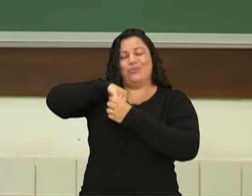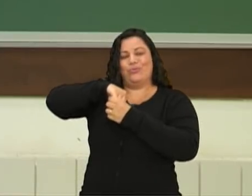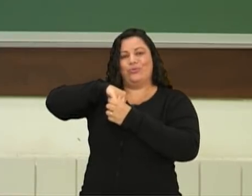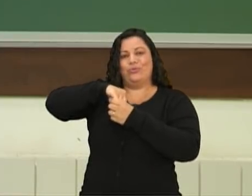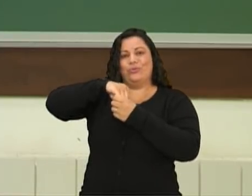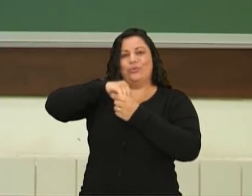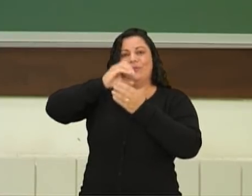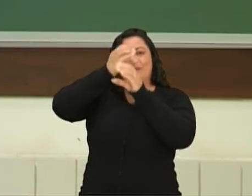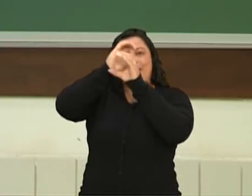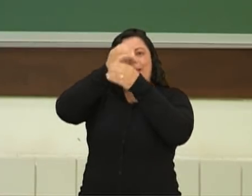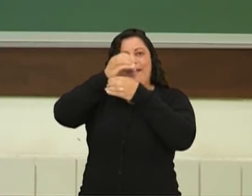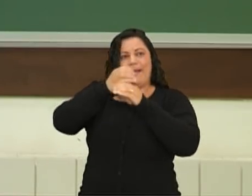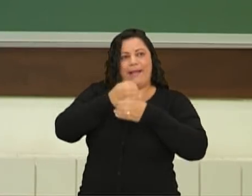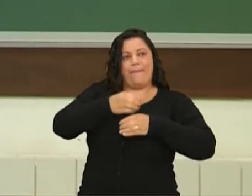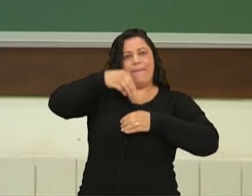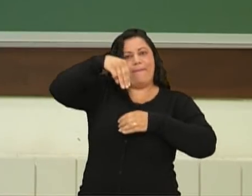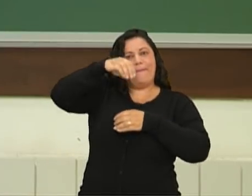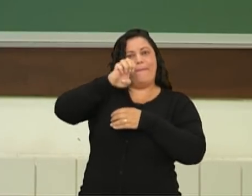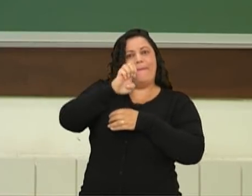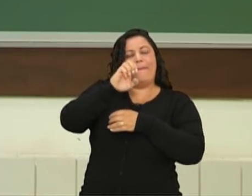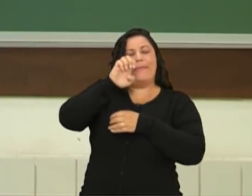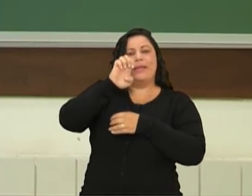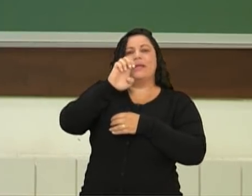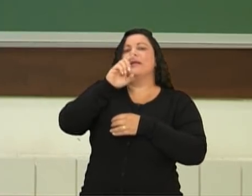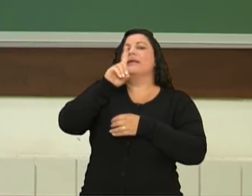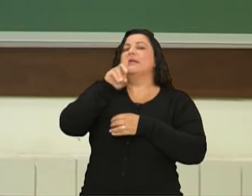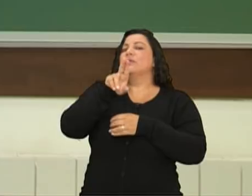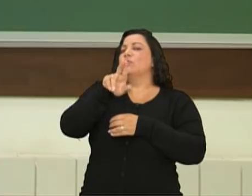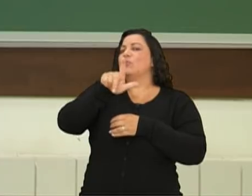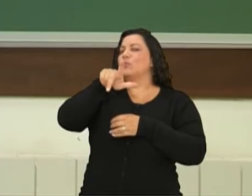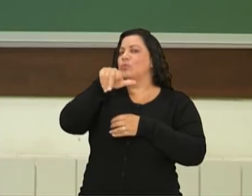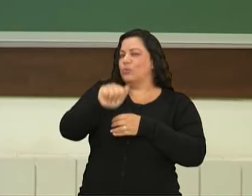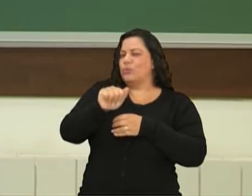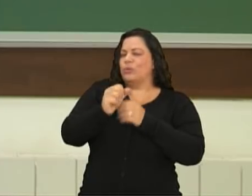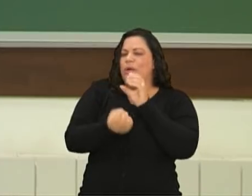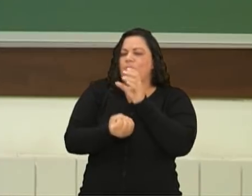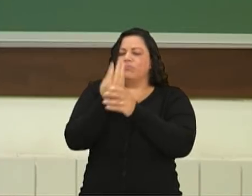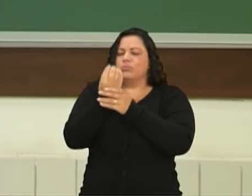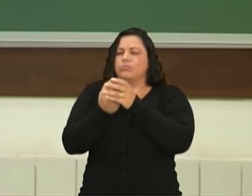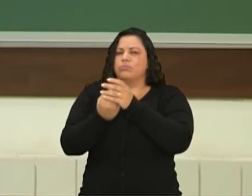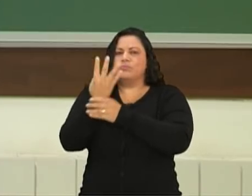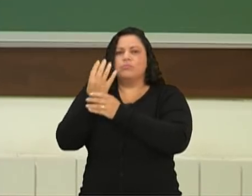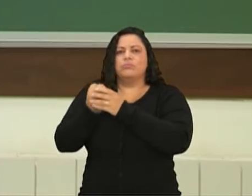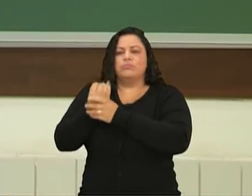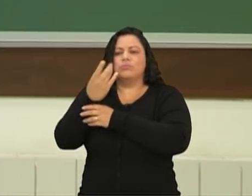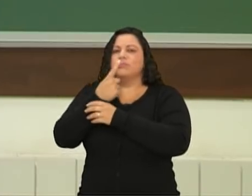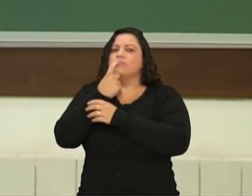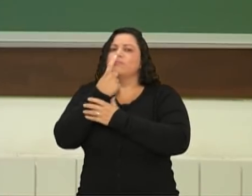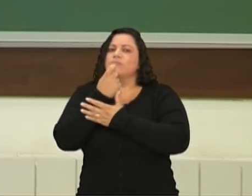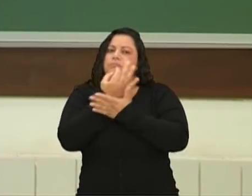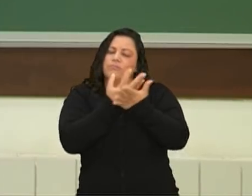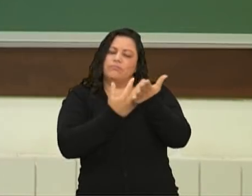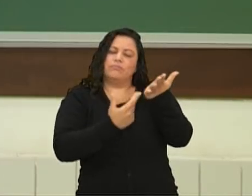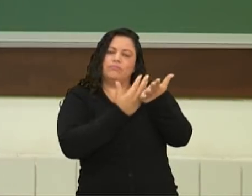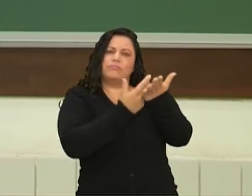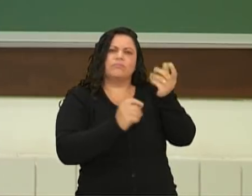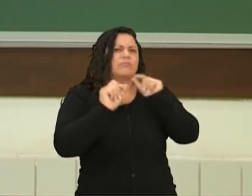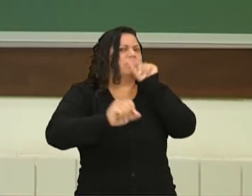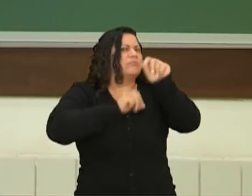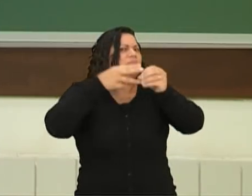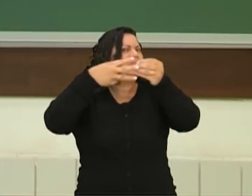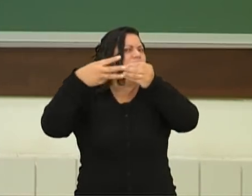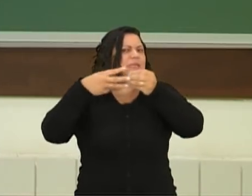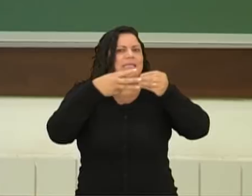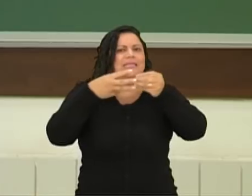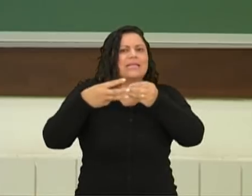acontece a produção das nossas células sanguíneas, tá? Que células são essas? Olha